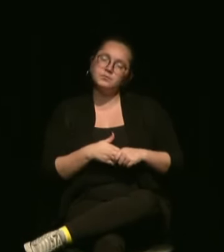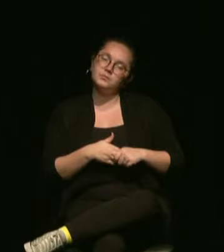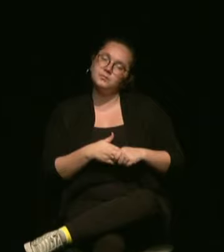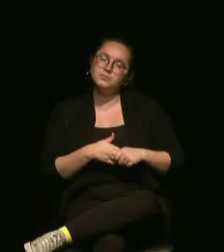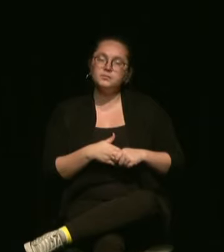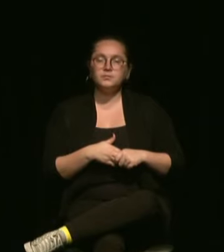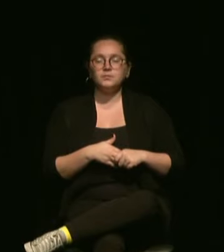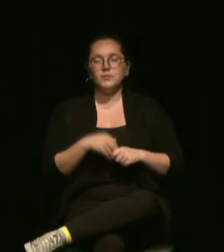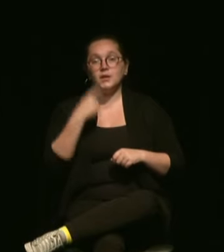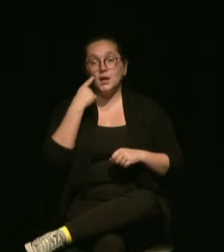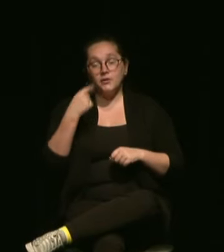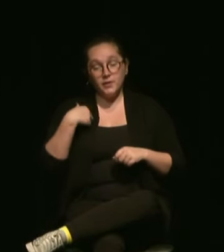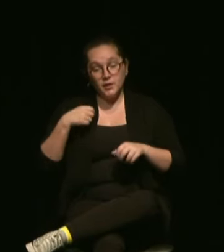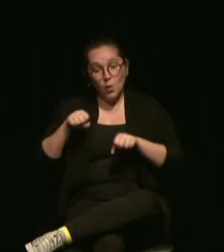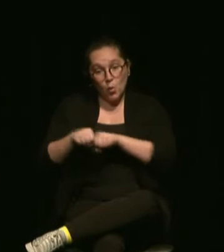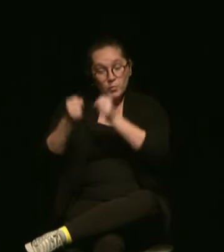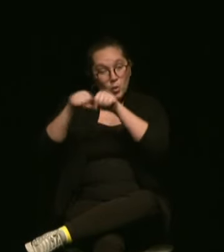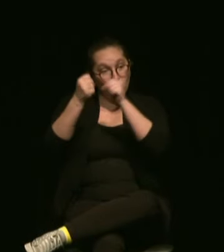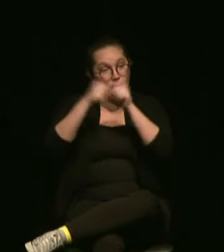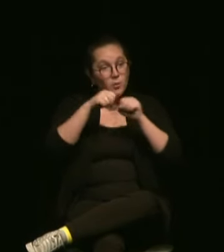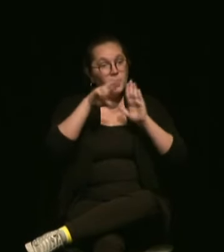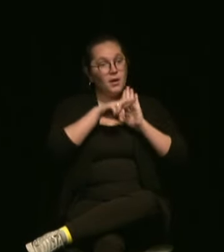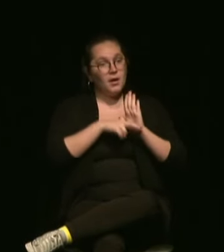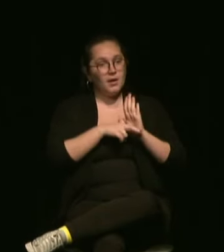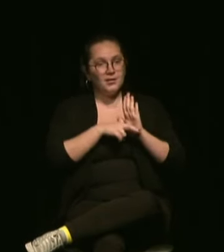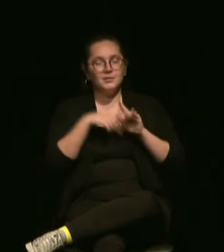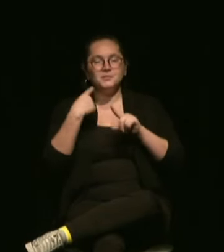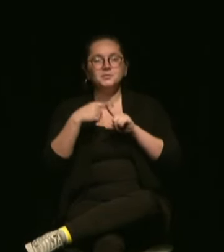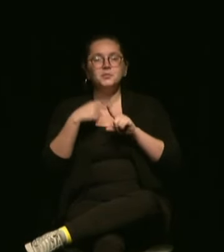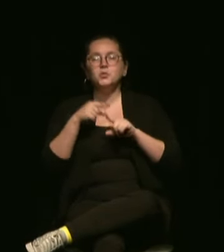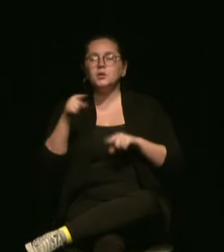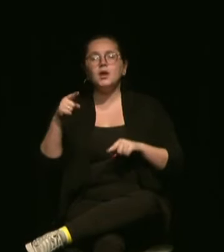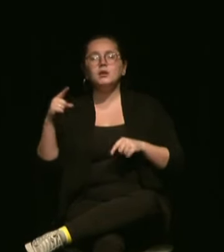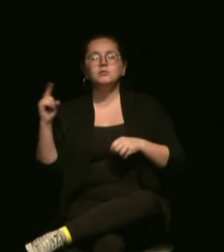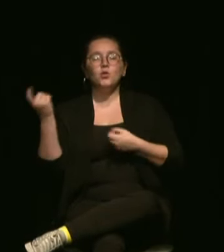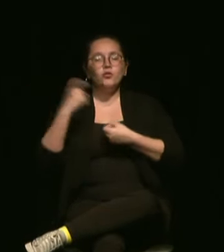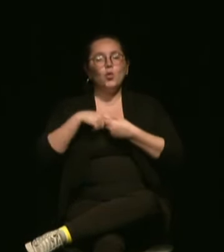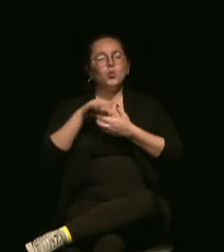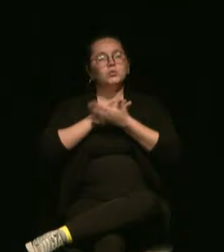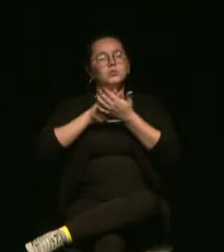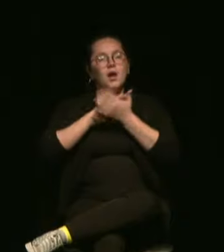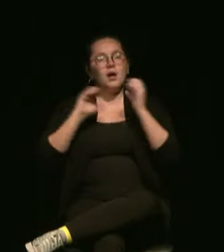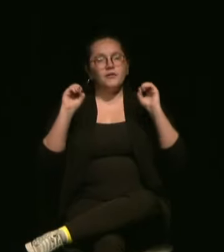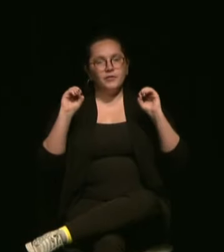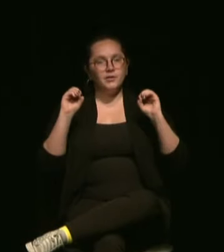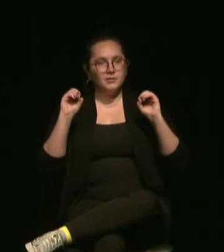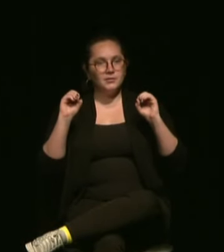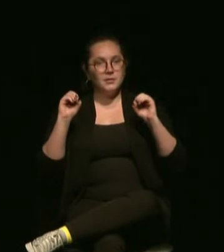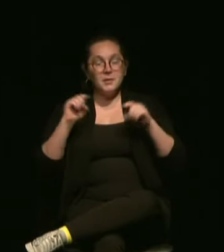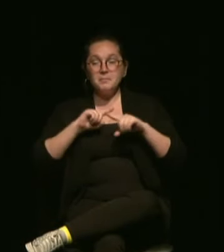E eles rompem um pouco as regras do Coutinho de voltar, né? O Coutinho não voltava, né?